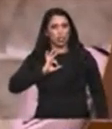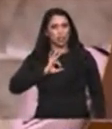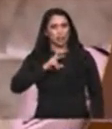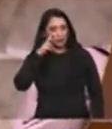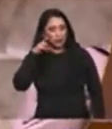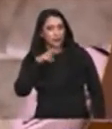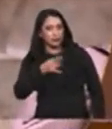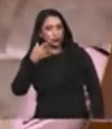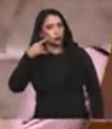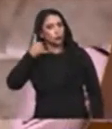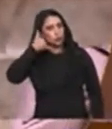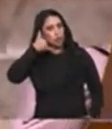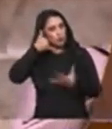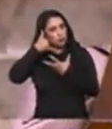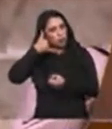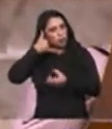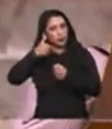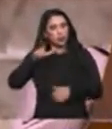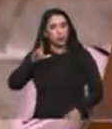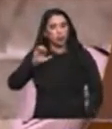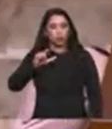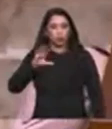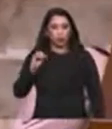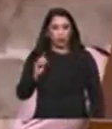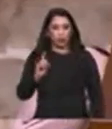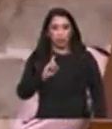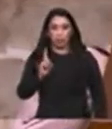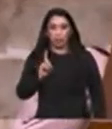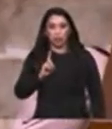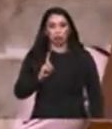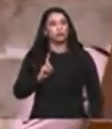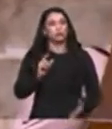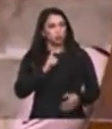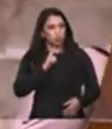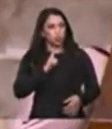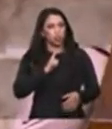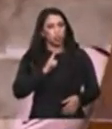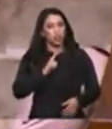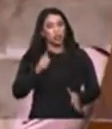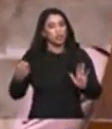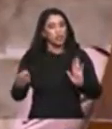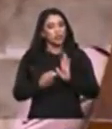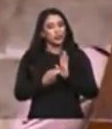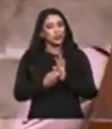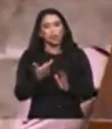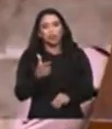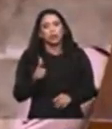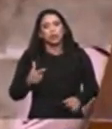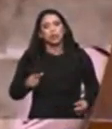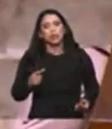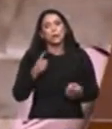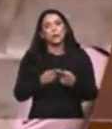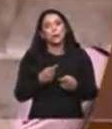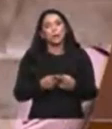do telefone de Léo Pinheiro. Isso não é colaboração, é que estava escrito. Não haveria motivos plausíveis